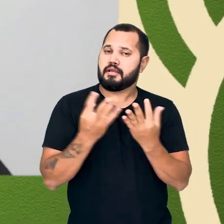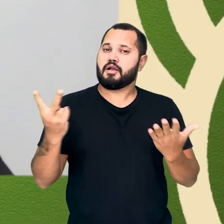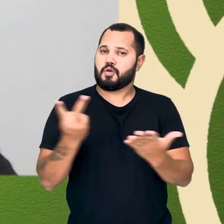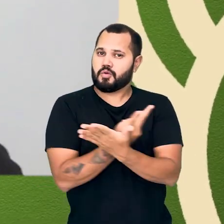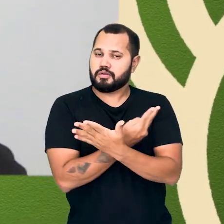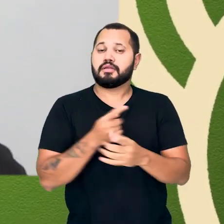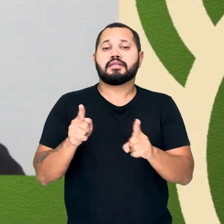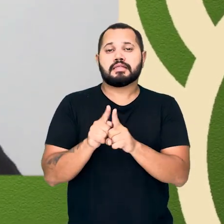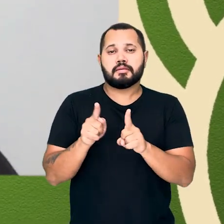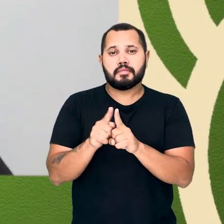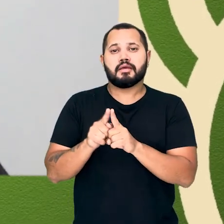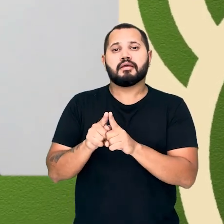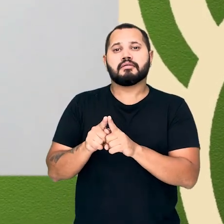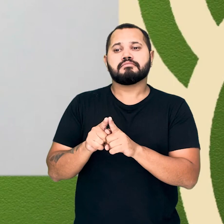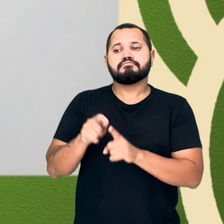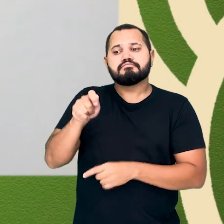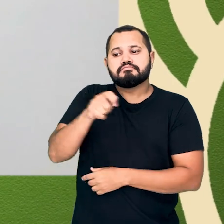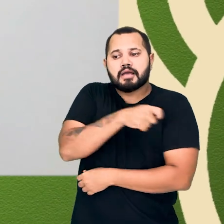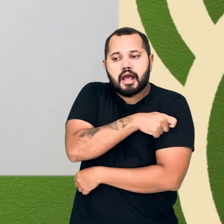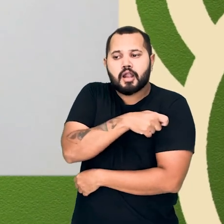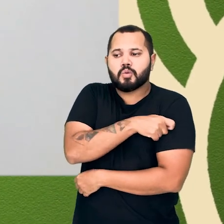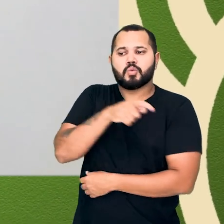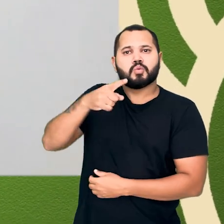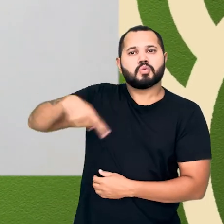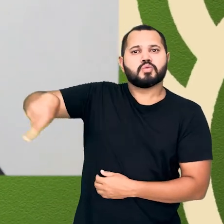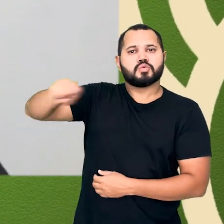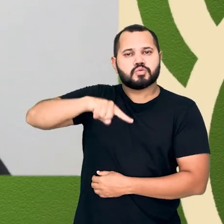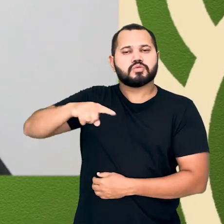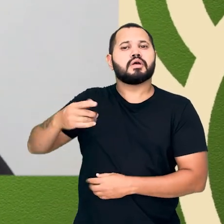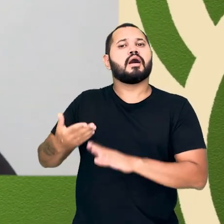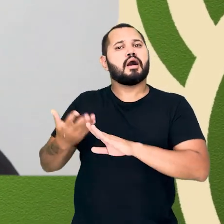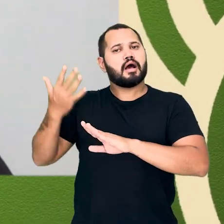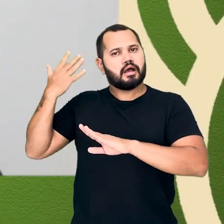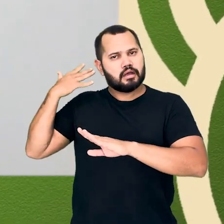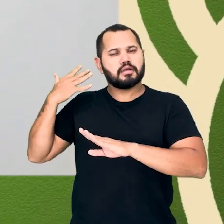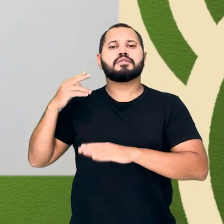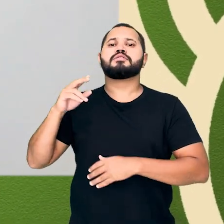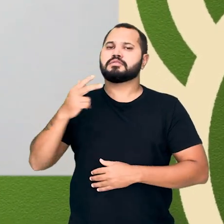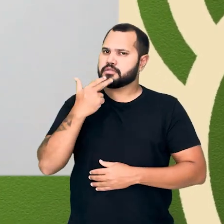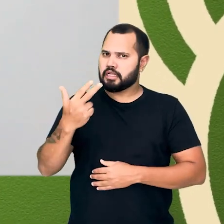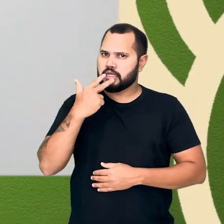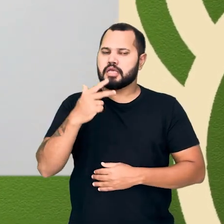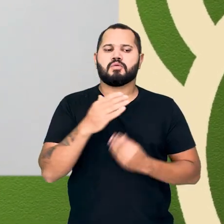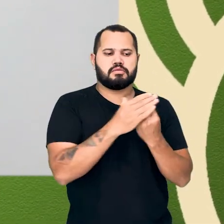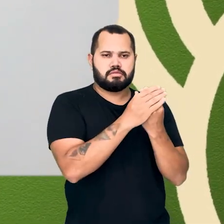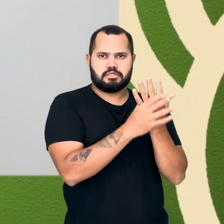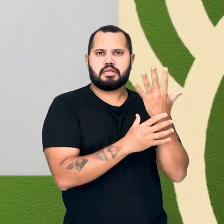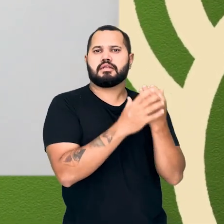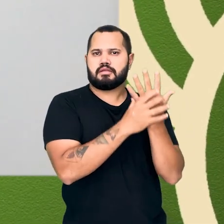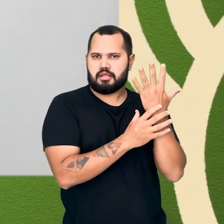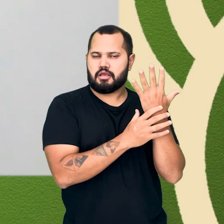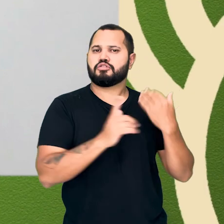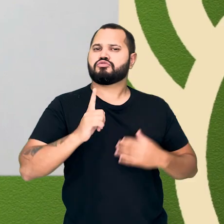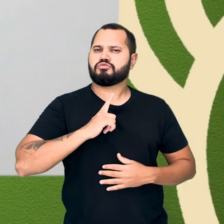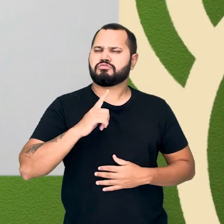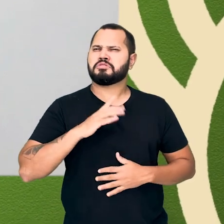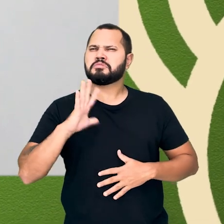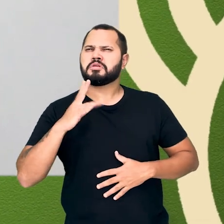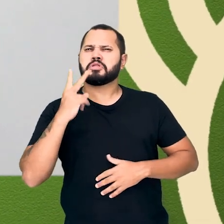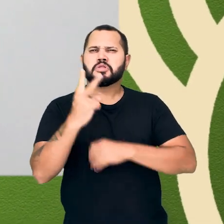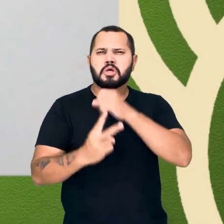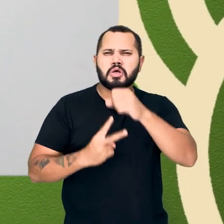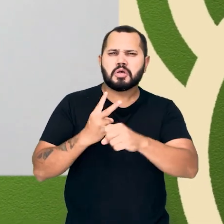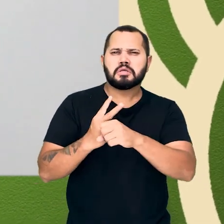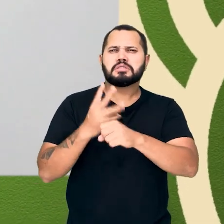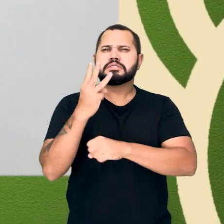família quanto na família dos alunos que falavam Sapere Maué, e em questão